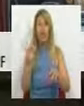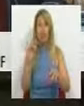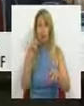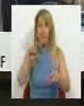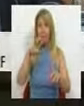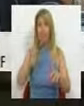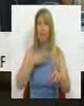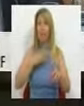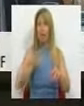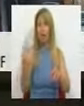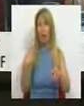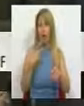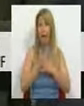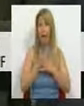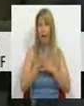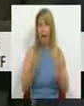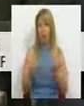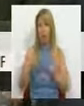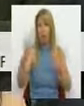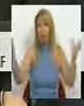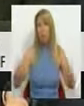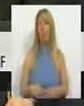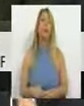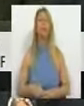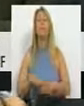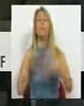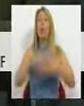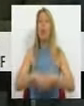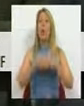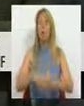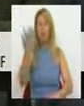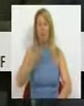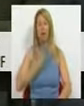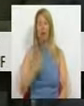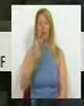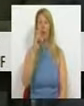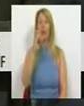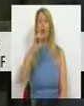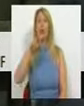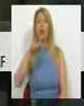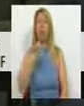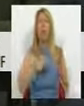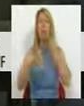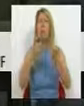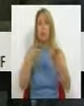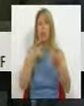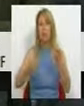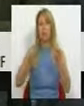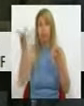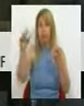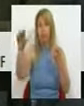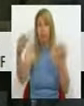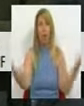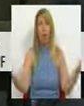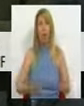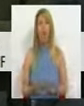bem. Sr. Pedro Lohan, muito obrigado, Sr. Presidente. Cumprimentar o Dr. Joaquim Paulo. Já não tenho muitas questões para lhe colocar, em todo caso. Gostava de lhe perguntar quem é que